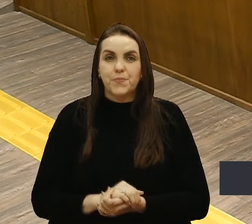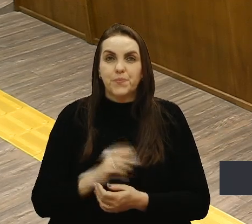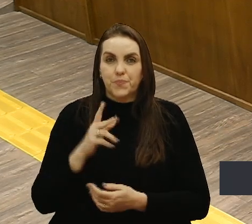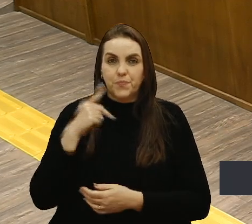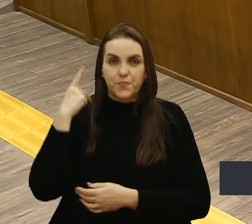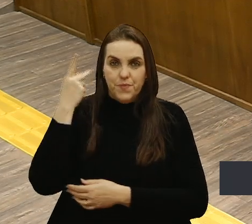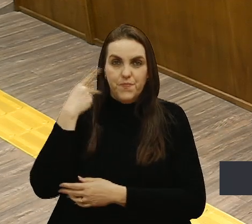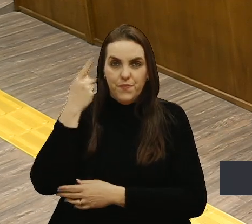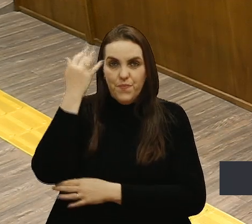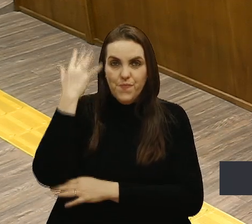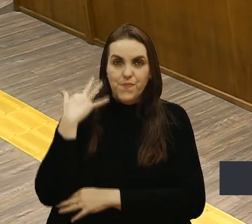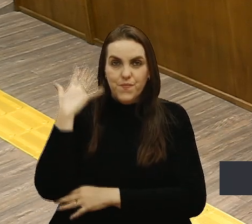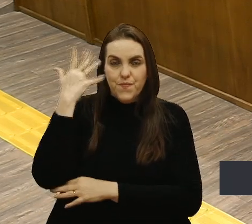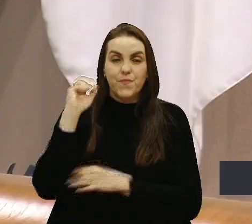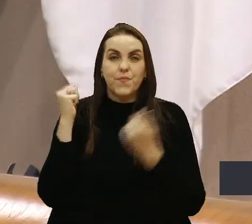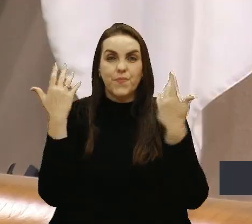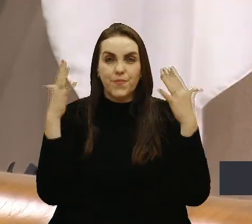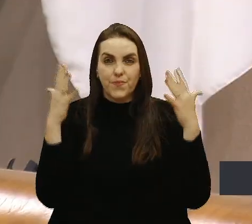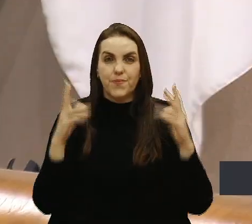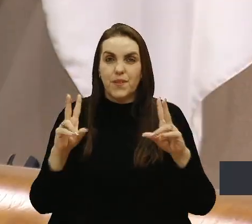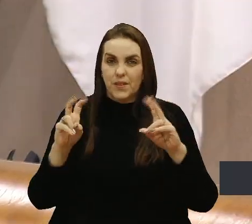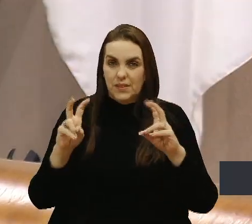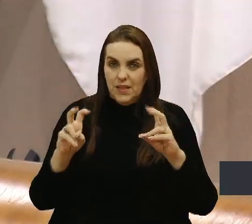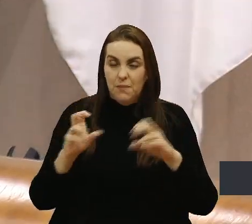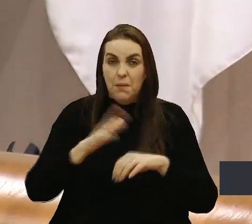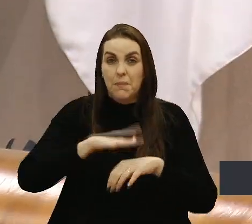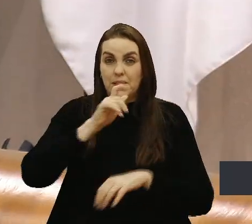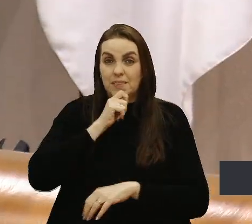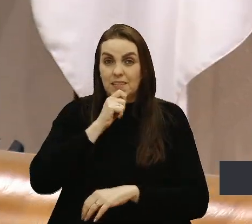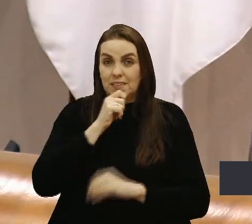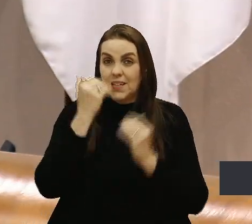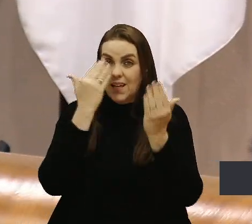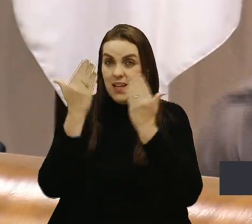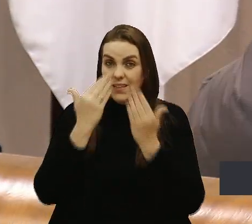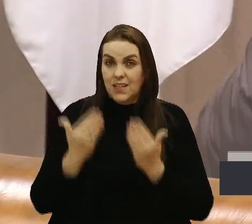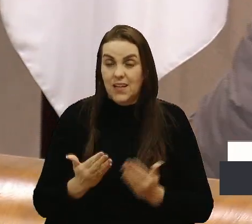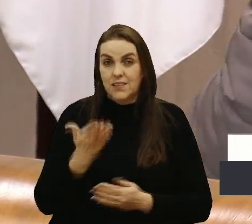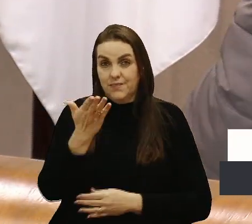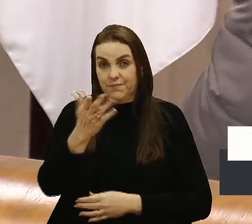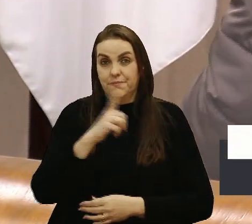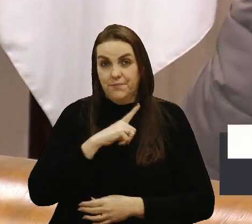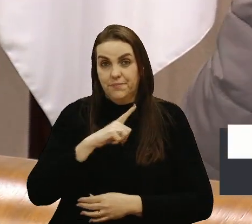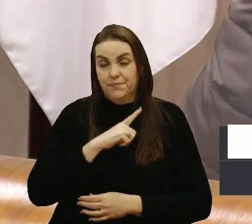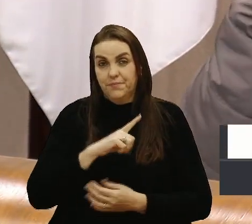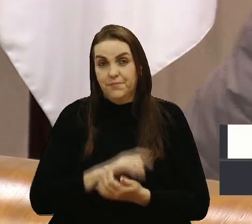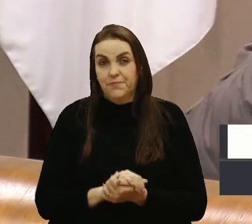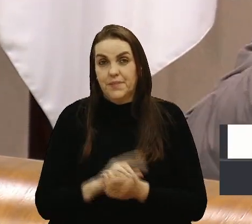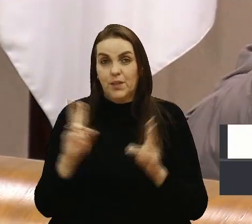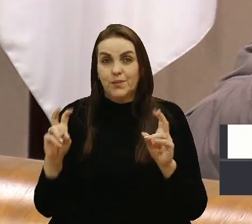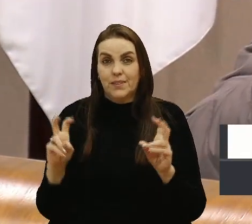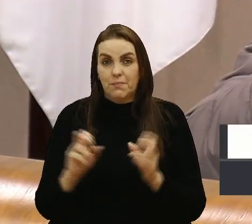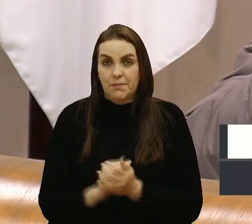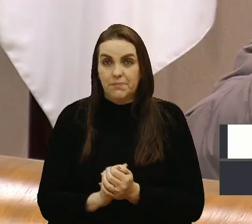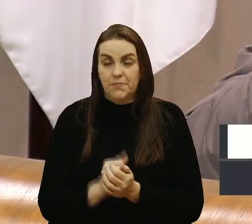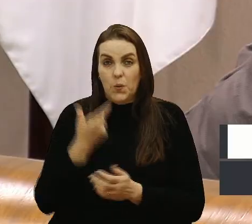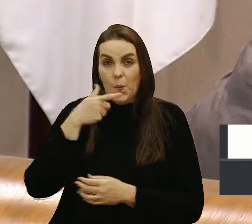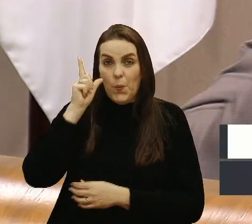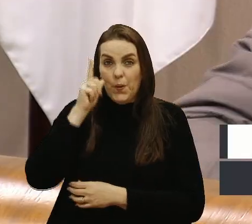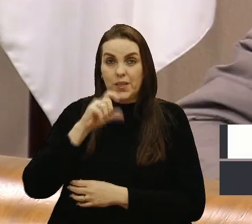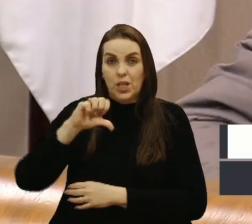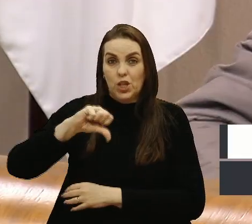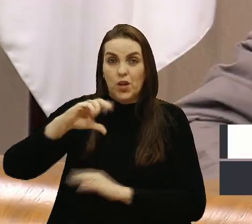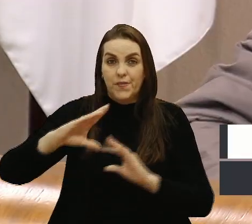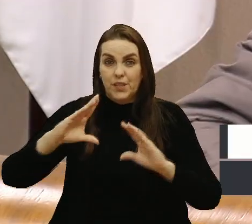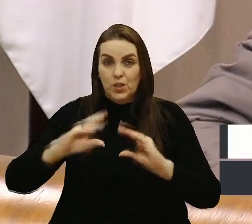parabenizando pelo tema e, mais do que isso, pela análise que a senhora tem do tema. Eu ontem à noite, 9h, fiquei